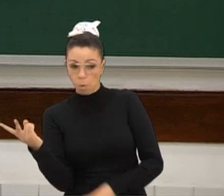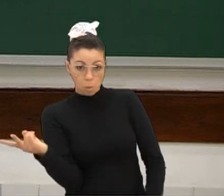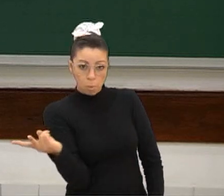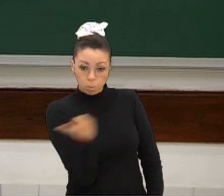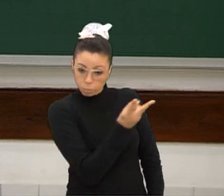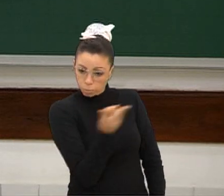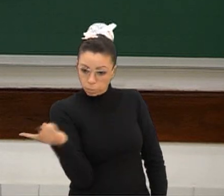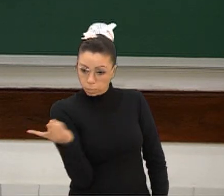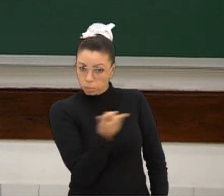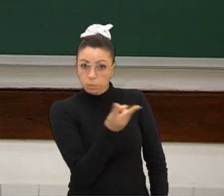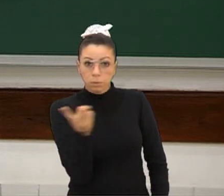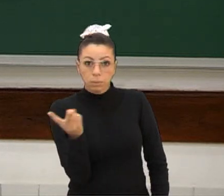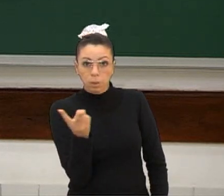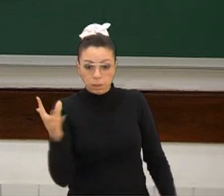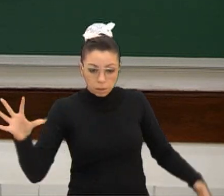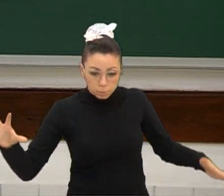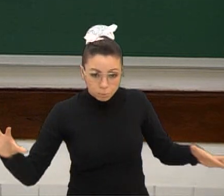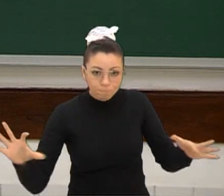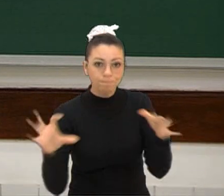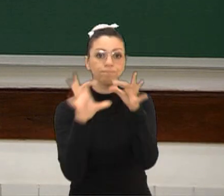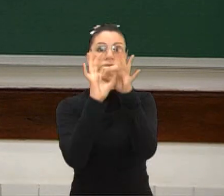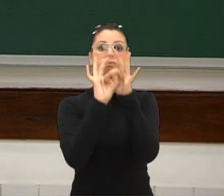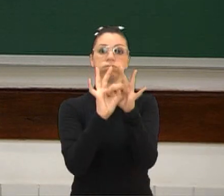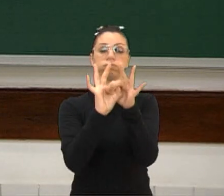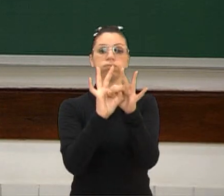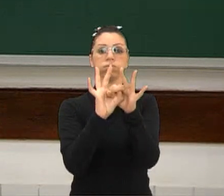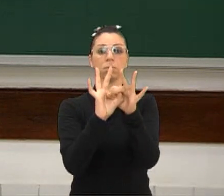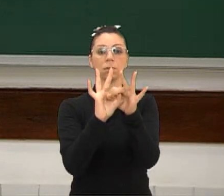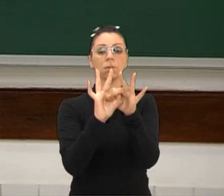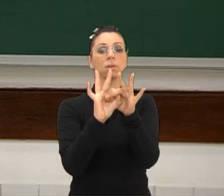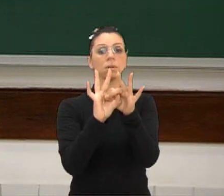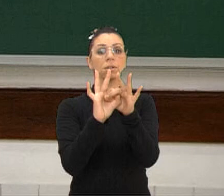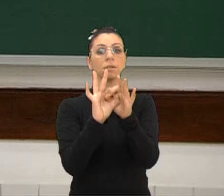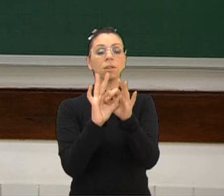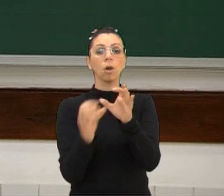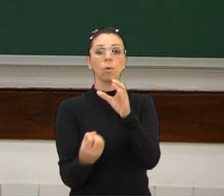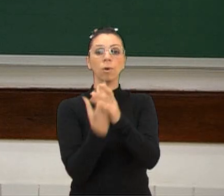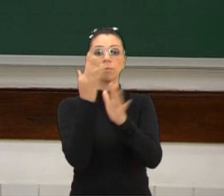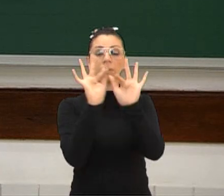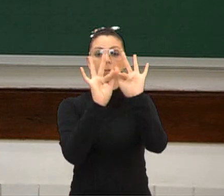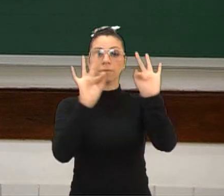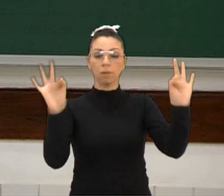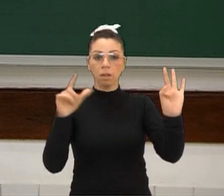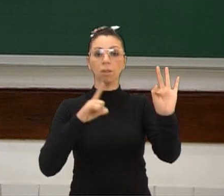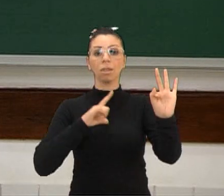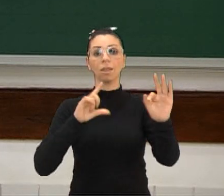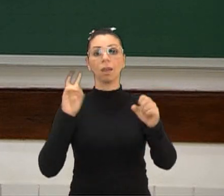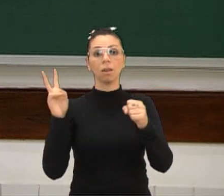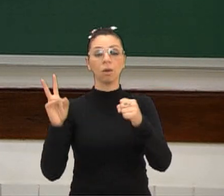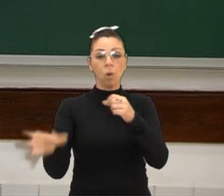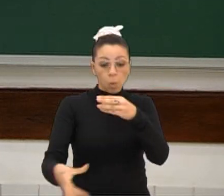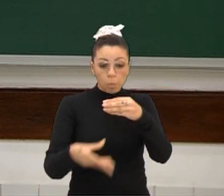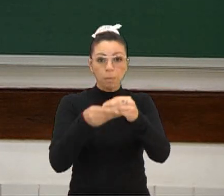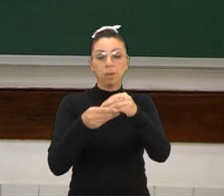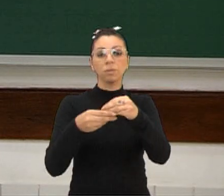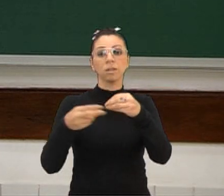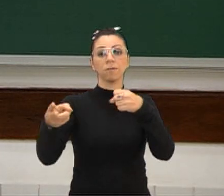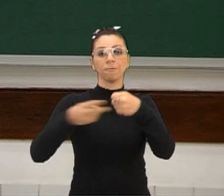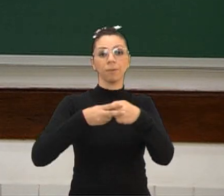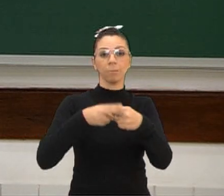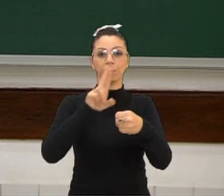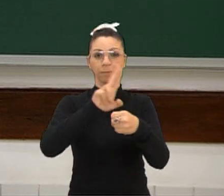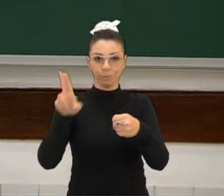compreender bem essas duas coisas, depois é só você juntá-las em uma só. Aí você vai ter o predicado verbo